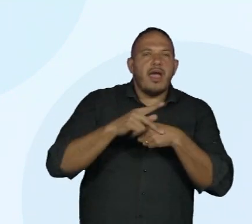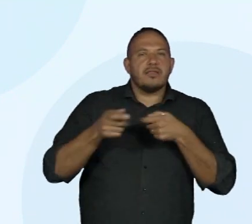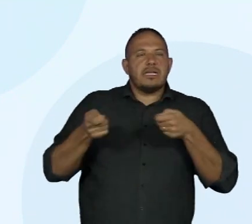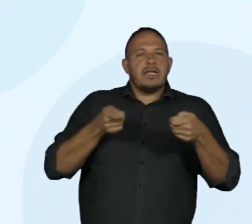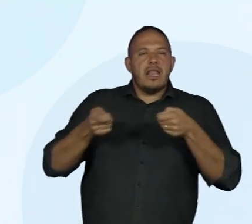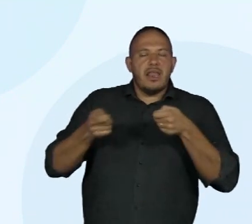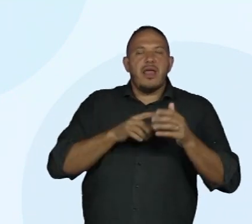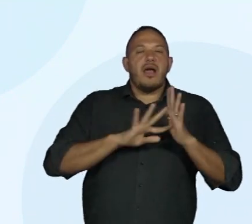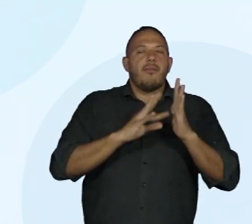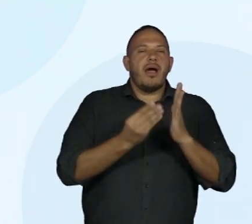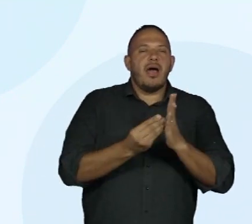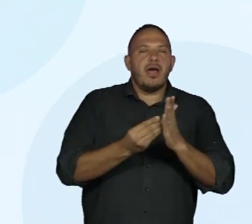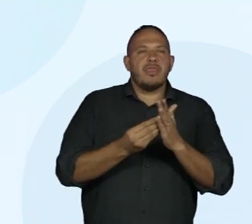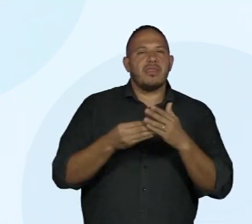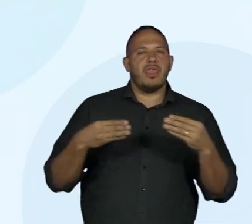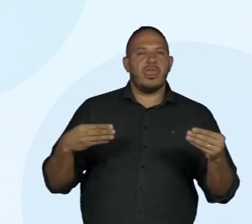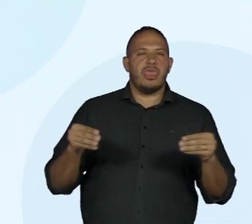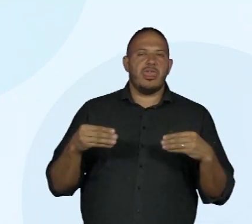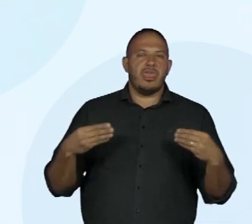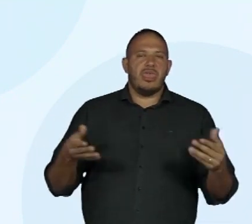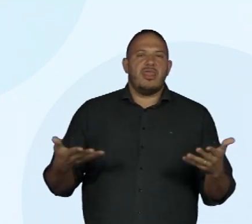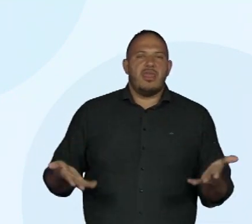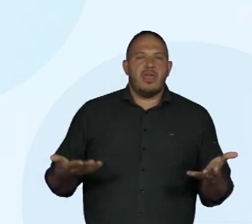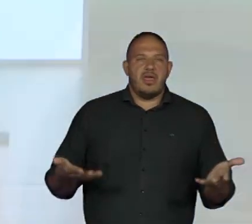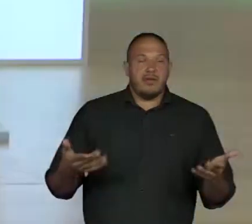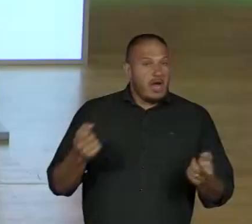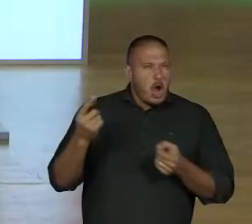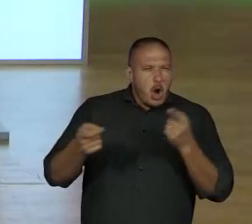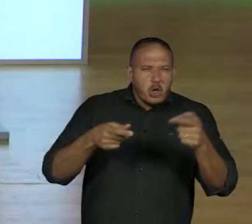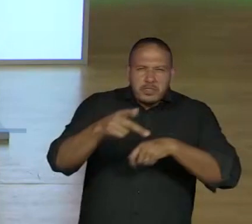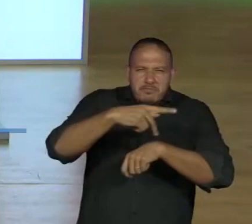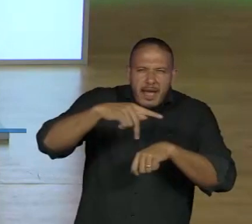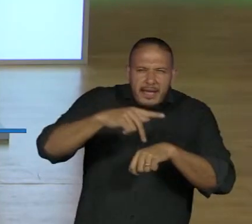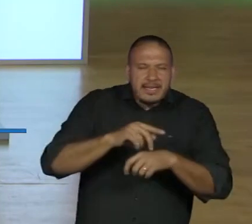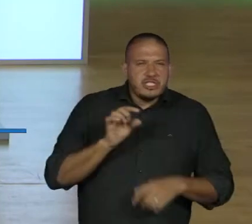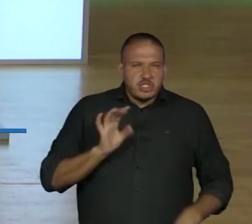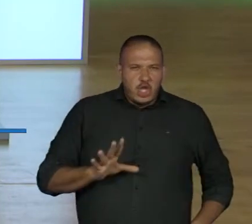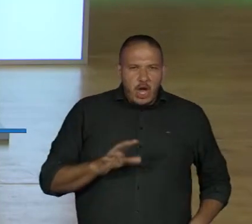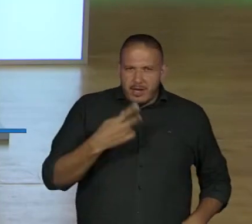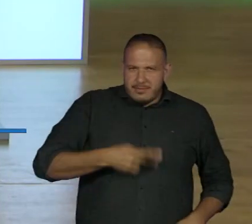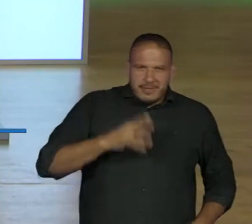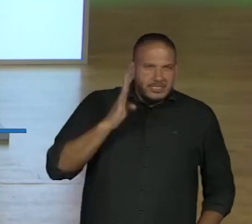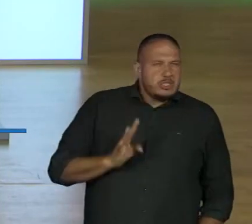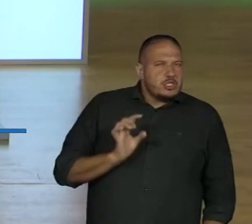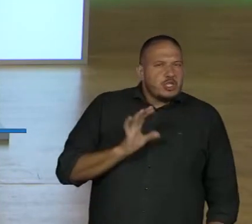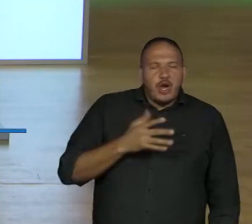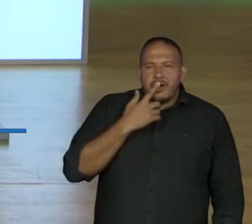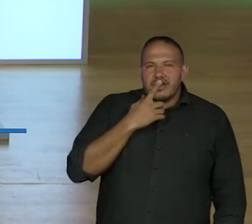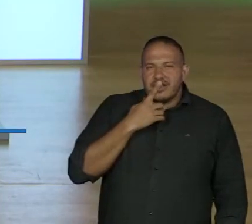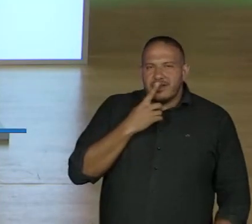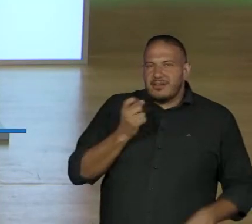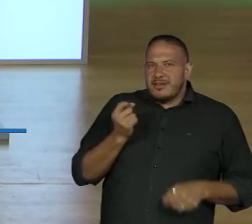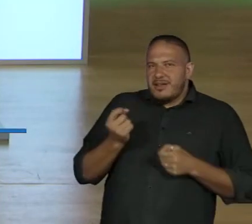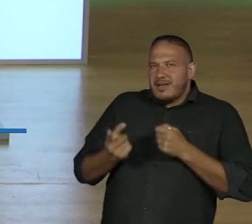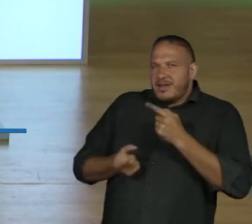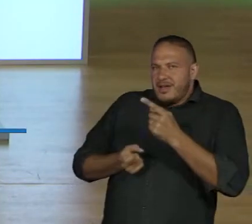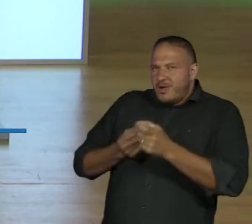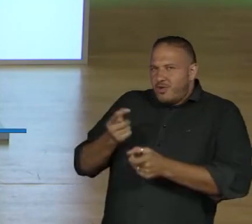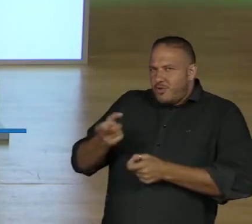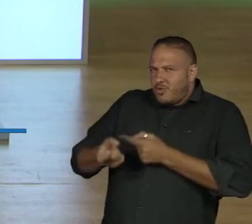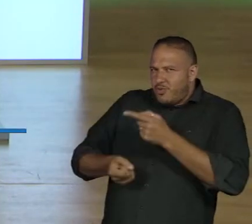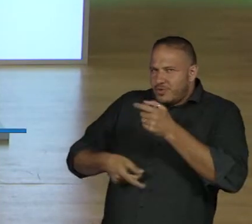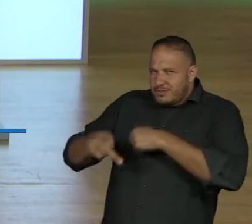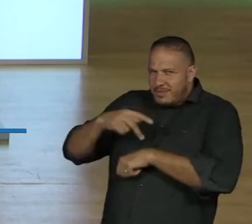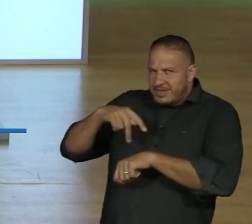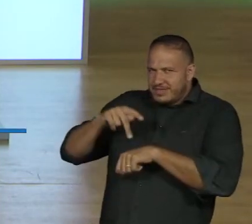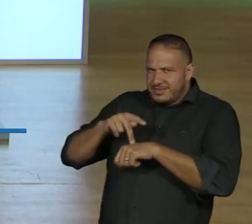quarentena. Então, aos poucos, alguns países. Será que vai falar só sobre o Brasil, professora? Alguns países já é uma boa dica,